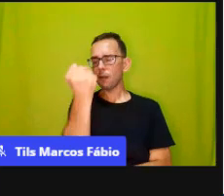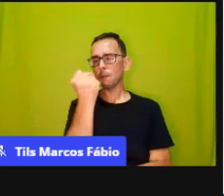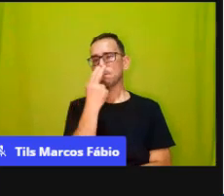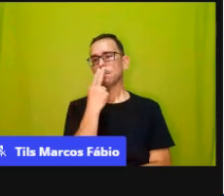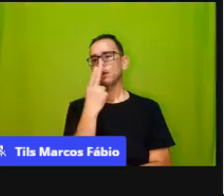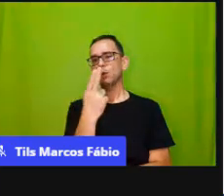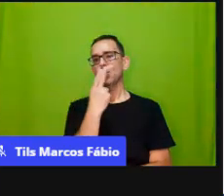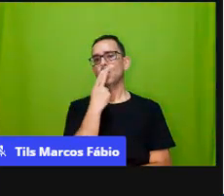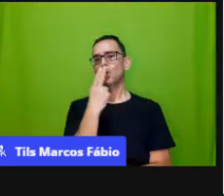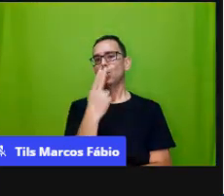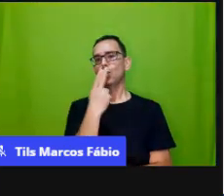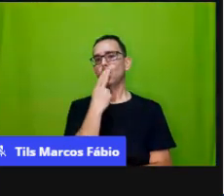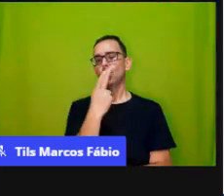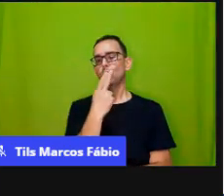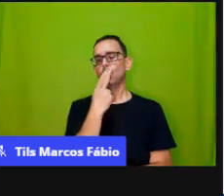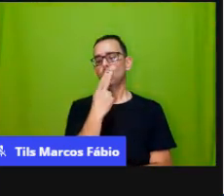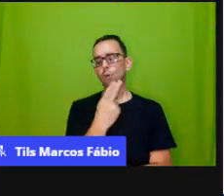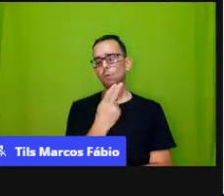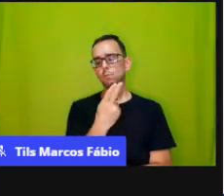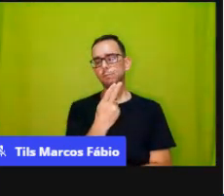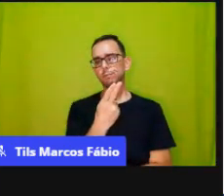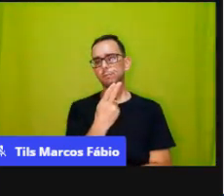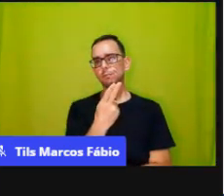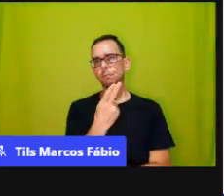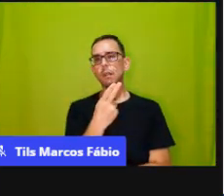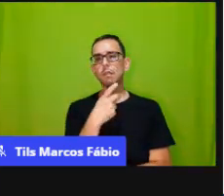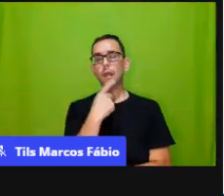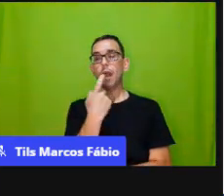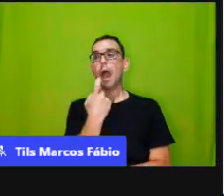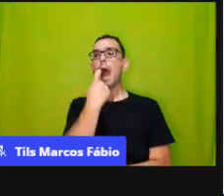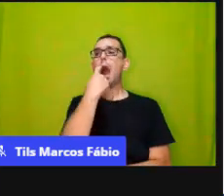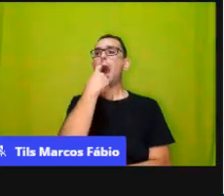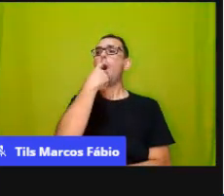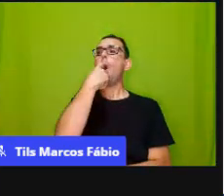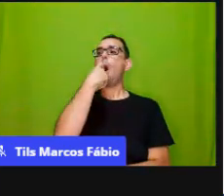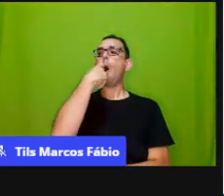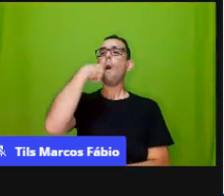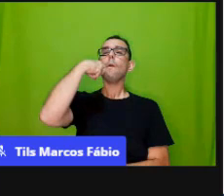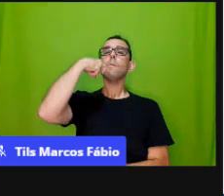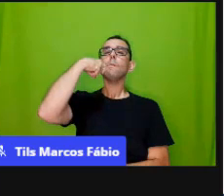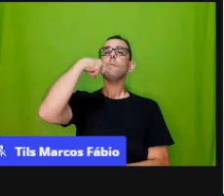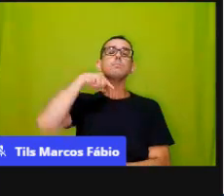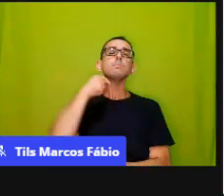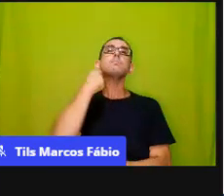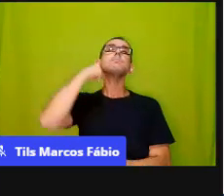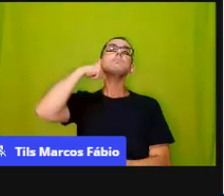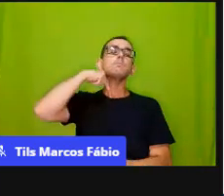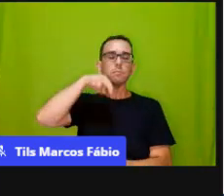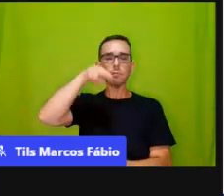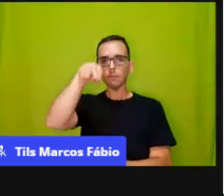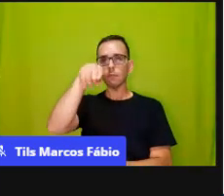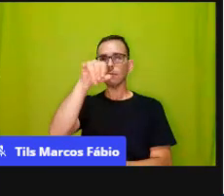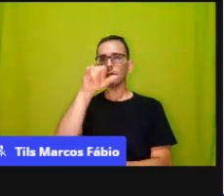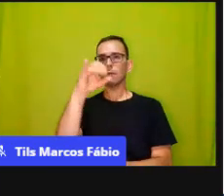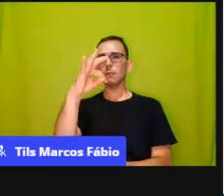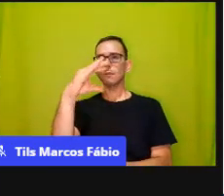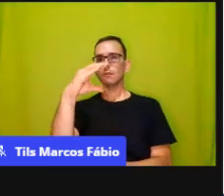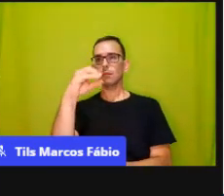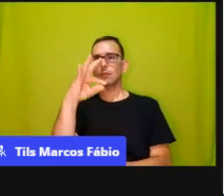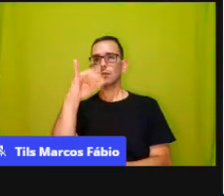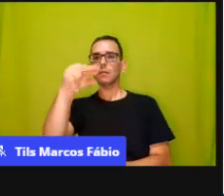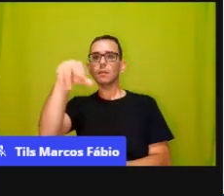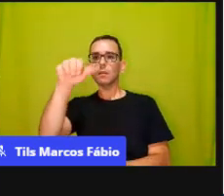esse animal, ele estava com um tubo na boca, engolindo nicotina. E essa é a expressão